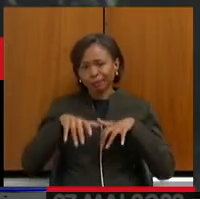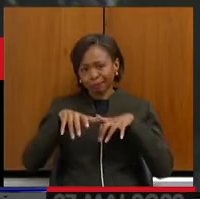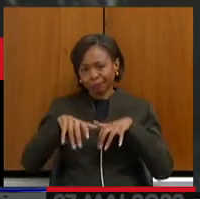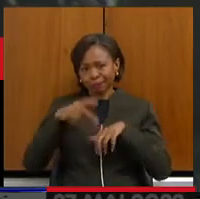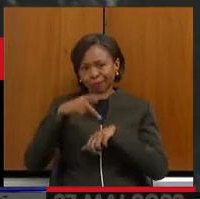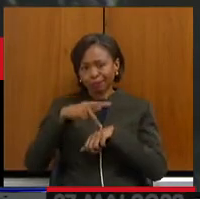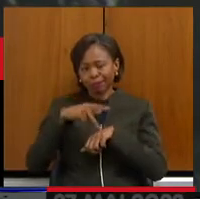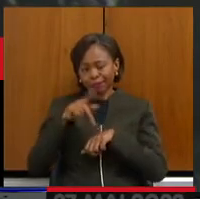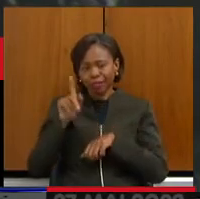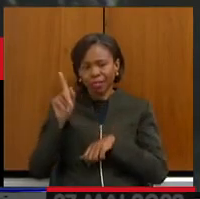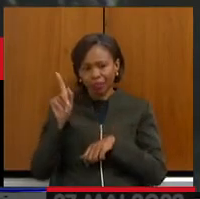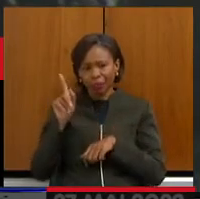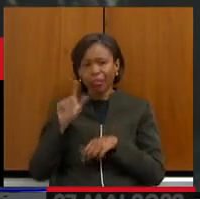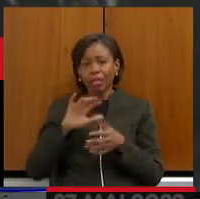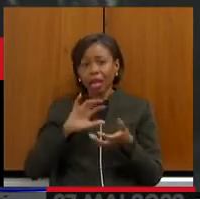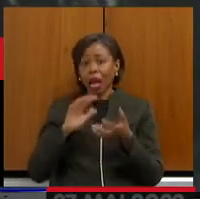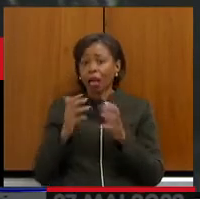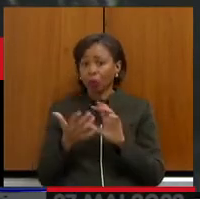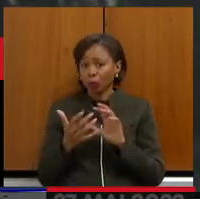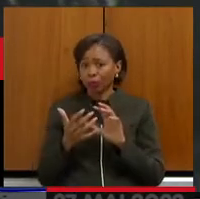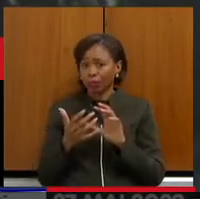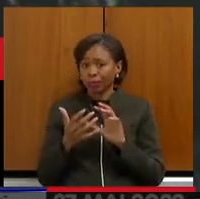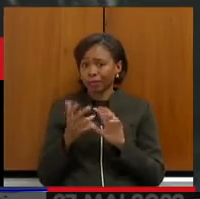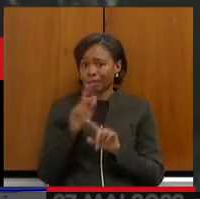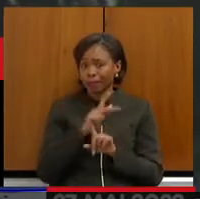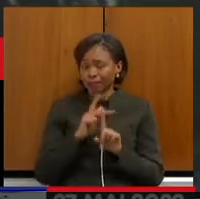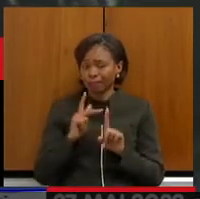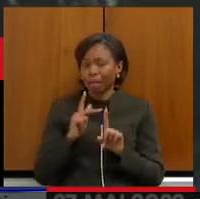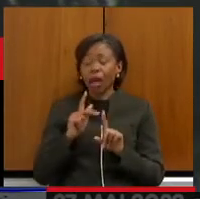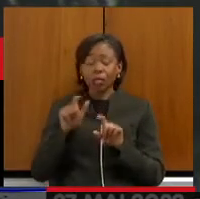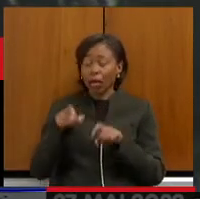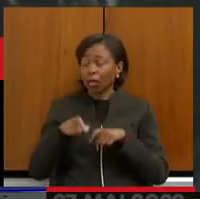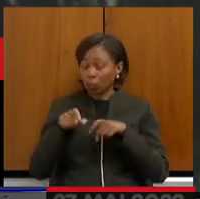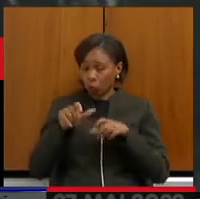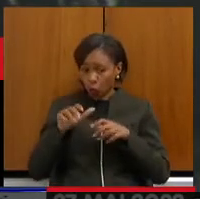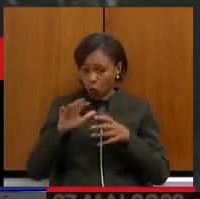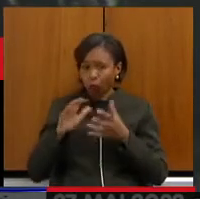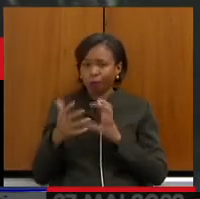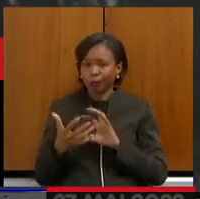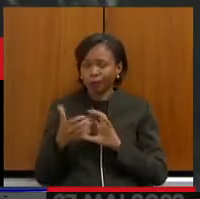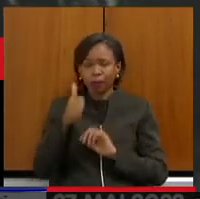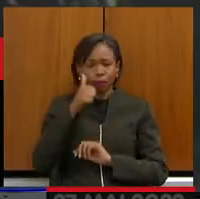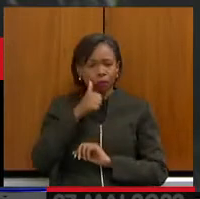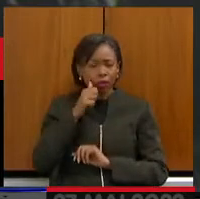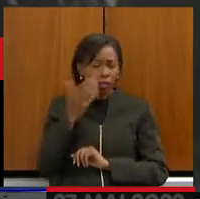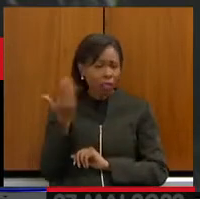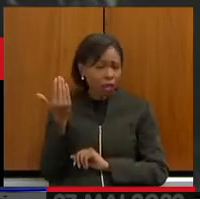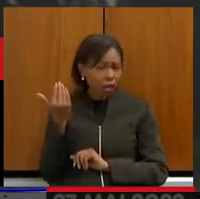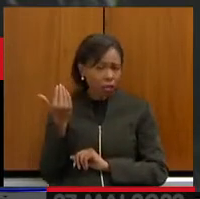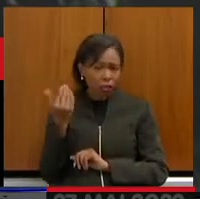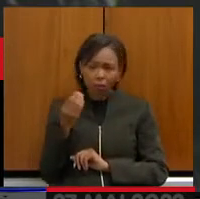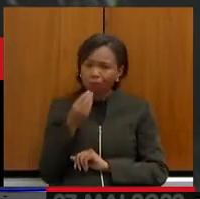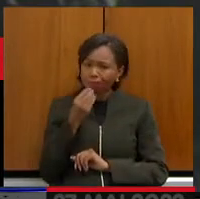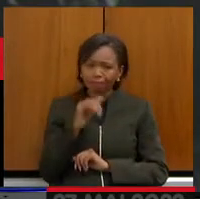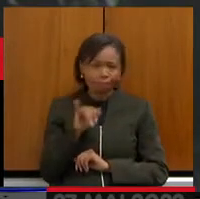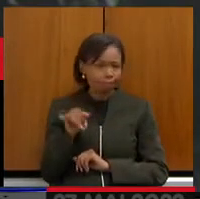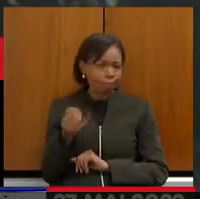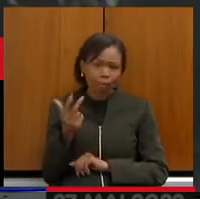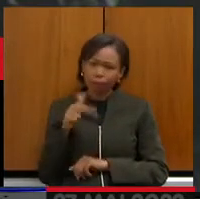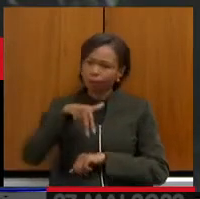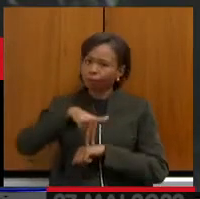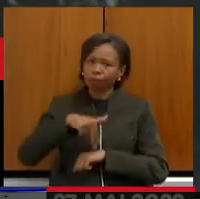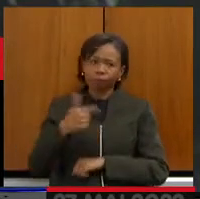reforma agrária mulheres que não tiveram oportunidade que eu tive de estar aqui nesse espaço quero deixar aqui